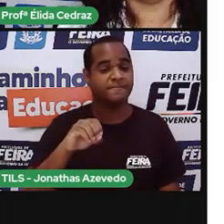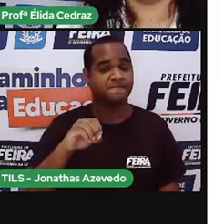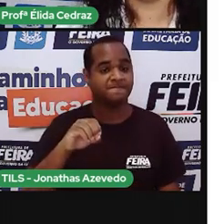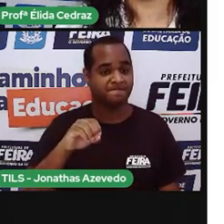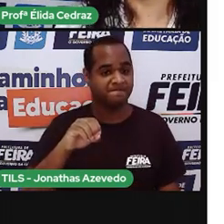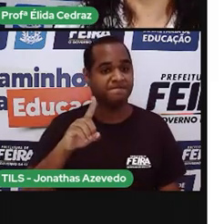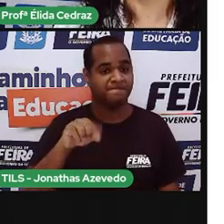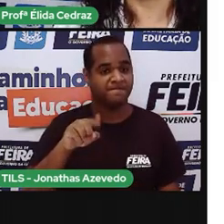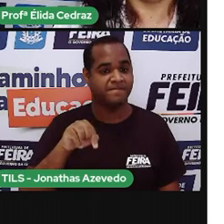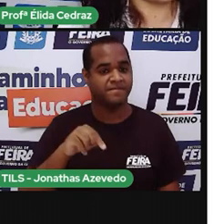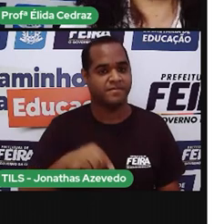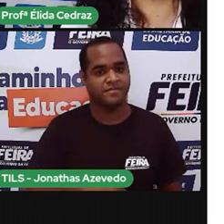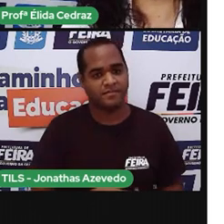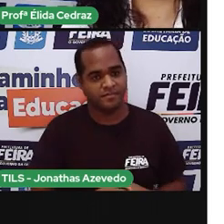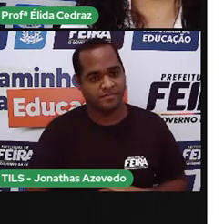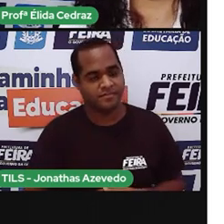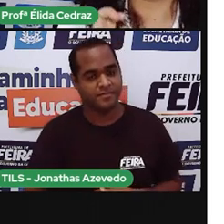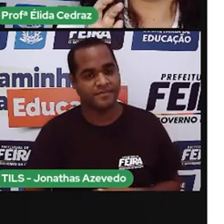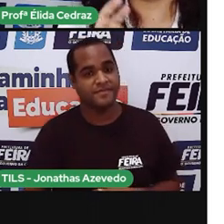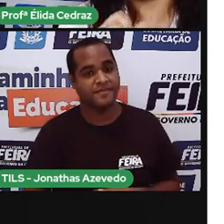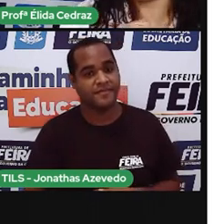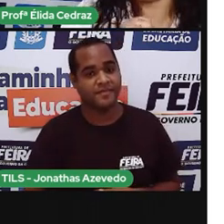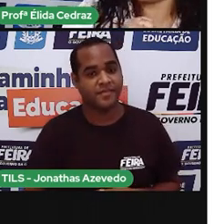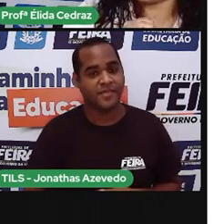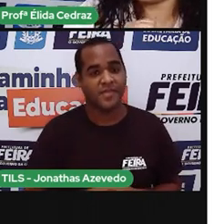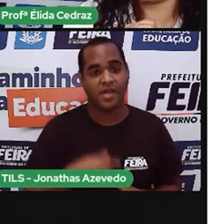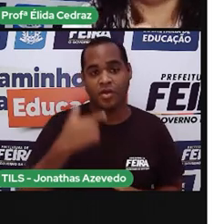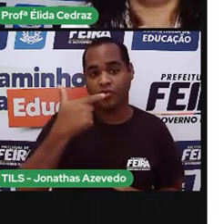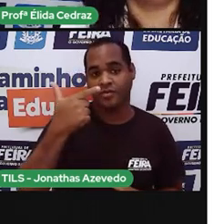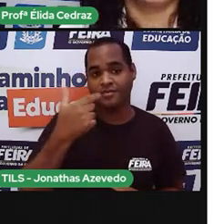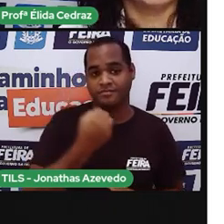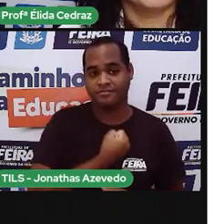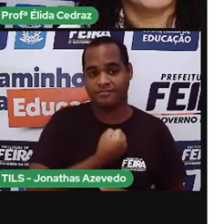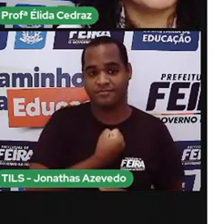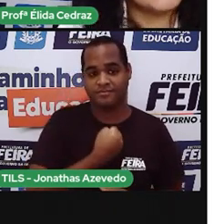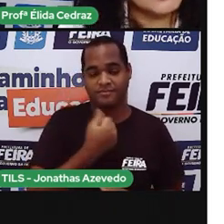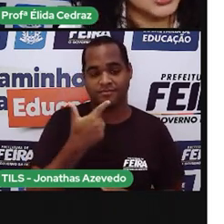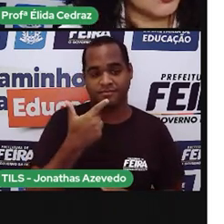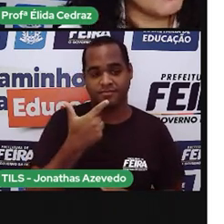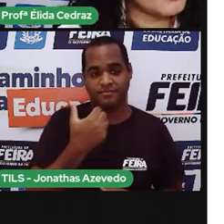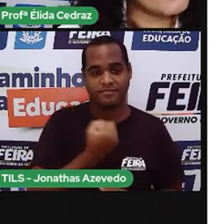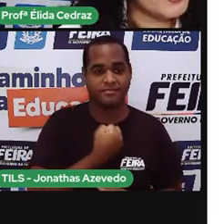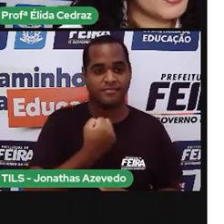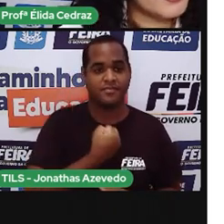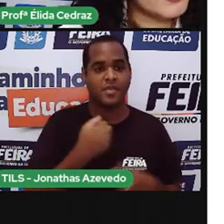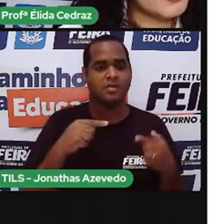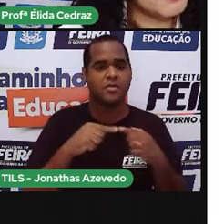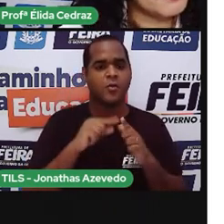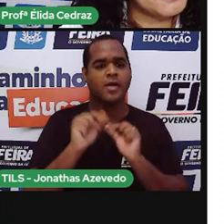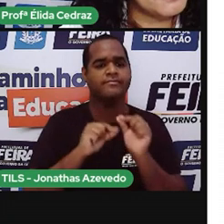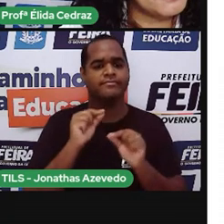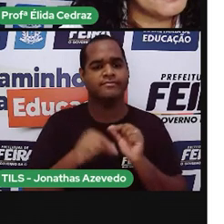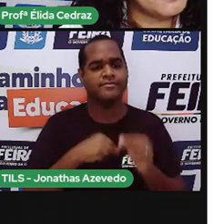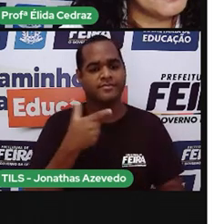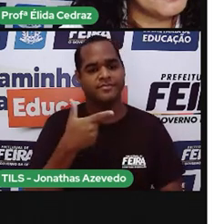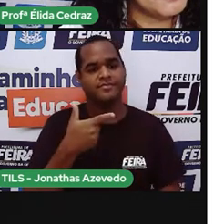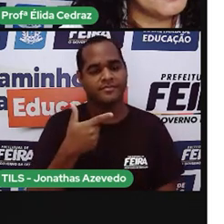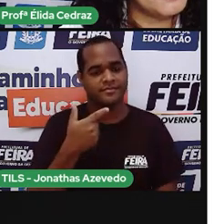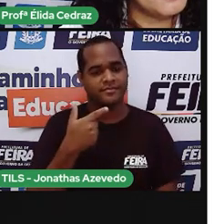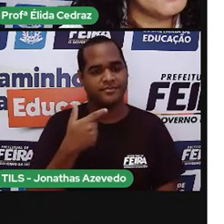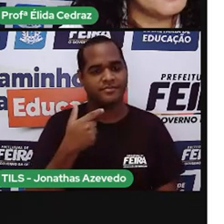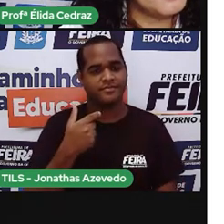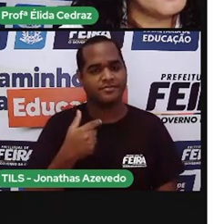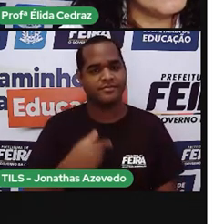pandeiro Olha o instrumento número 2 mas comentem é